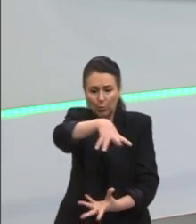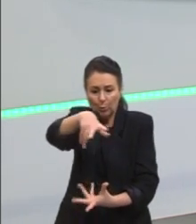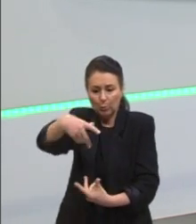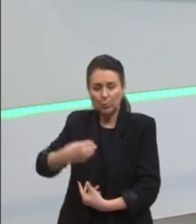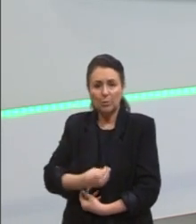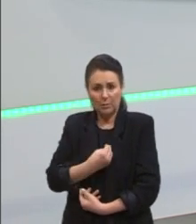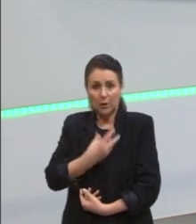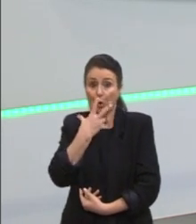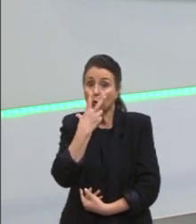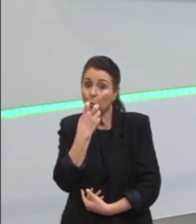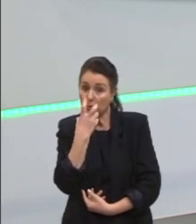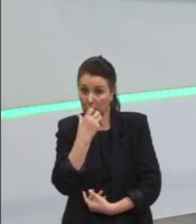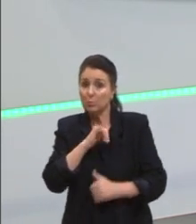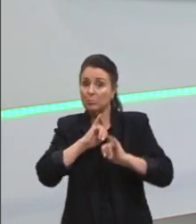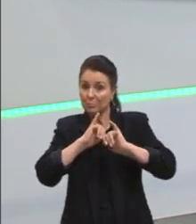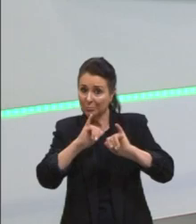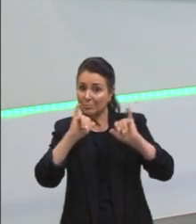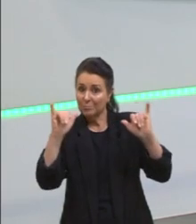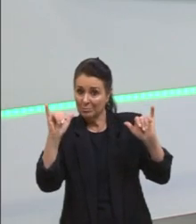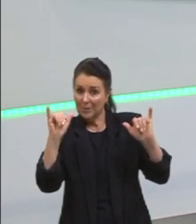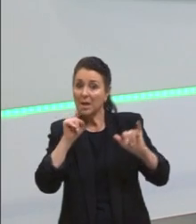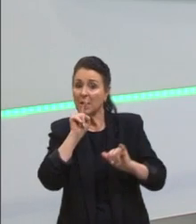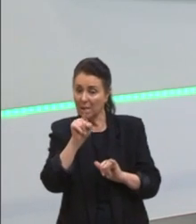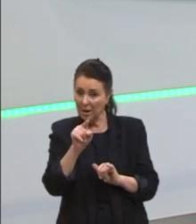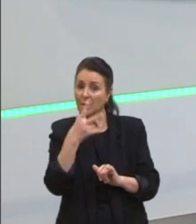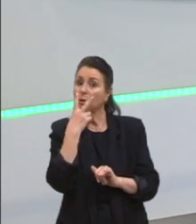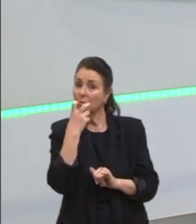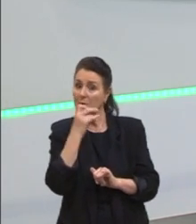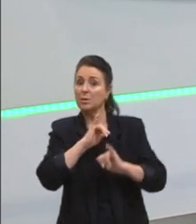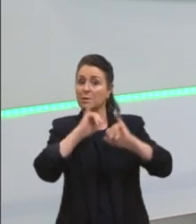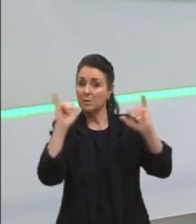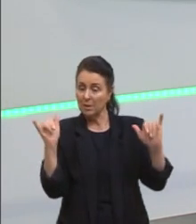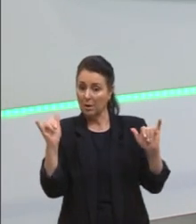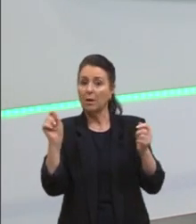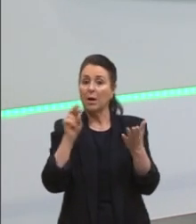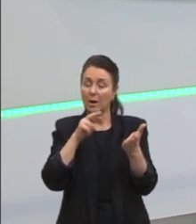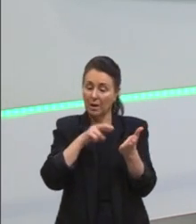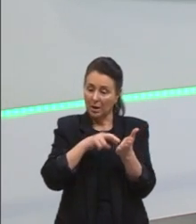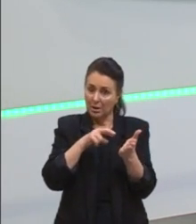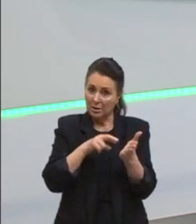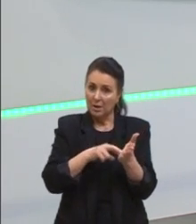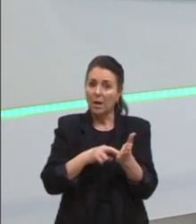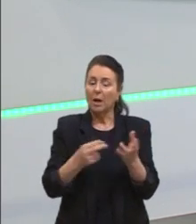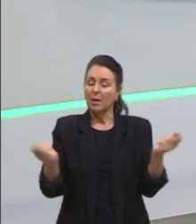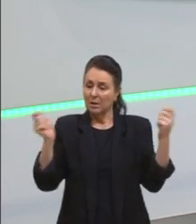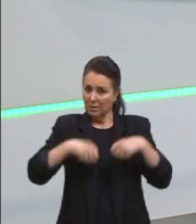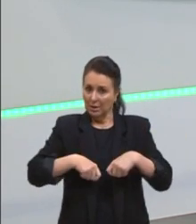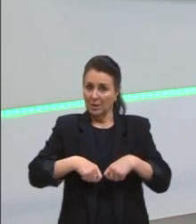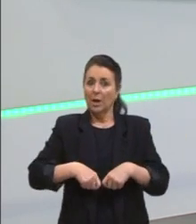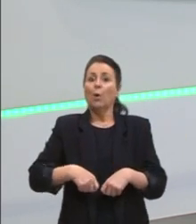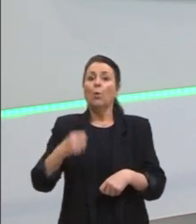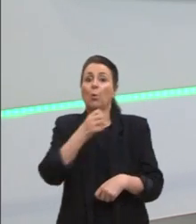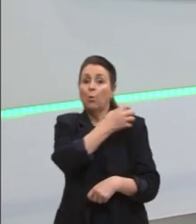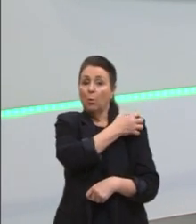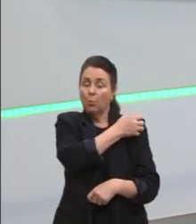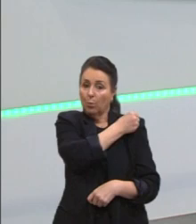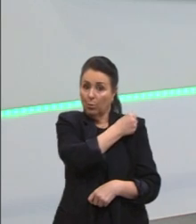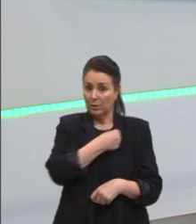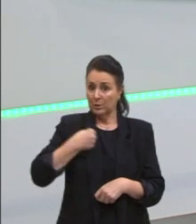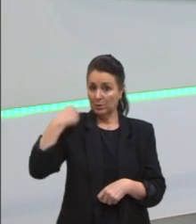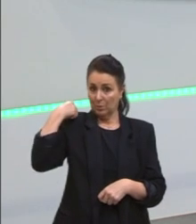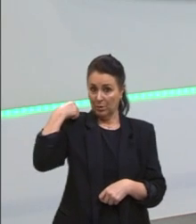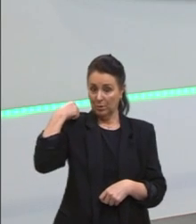vai pregar né e o Nitro então prega a realização dessas potencialidades já defendidas lá pela Aristóteles né que é a